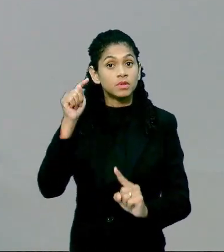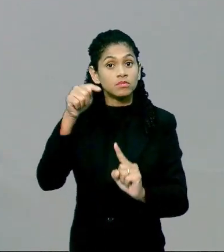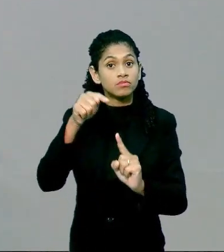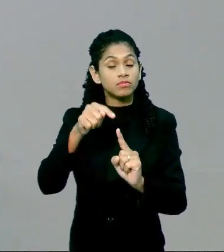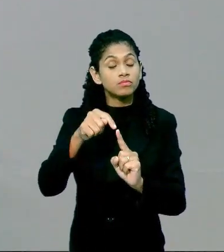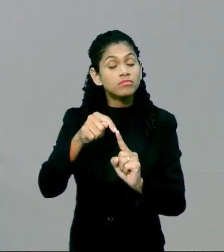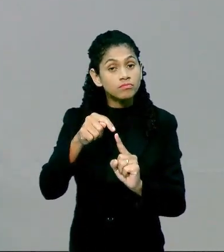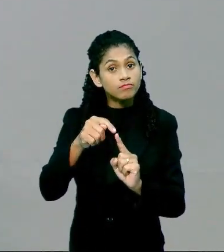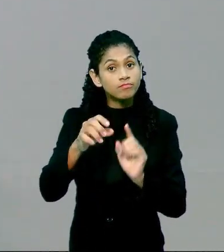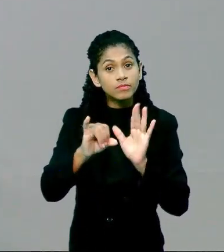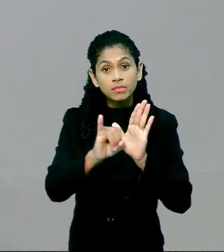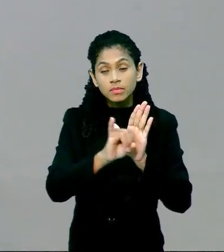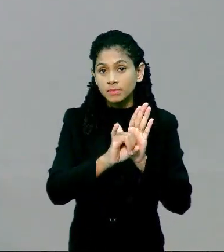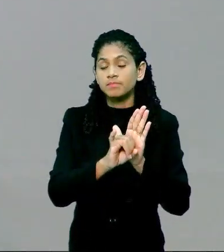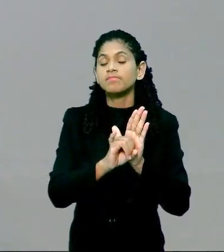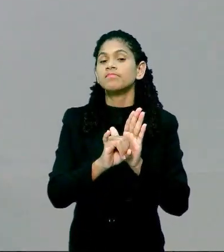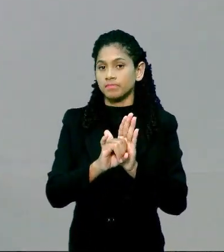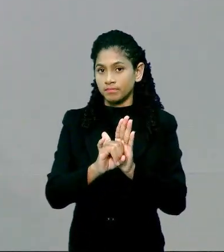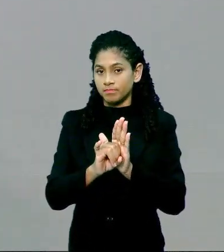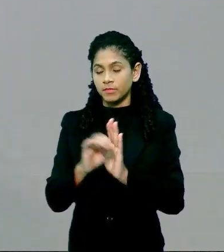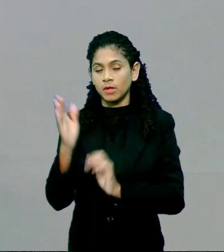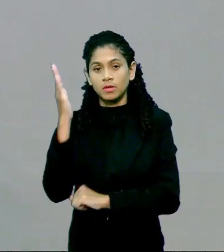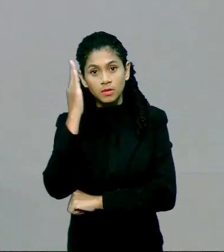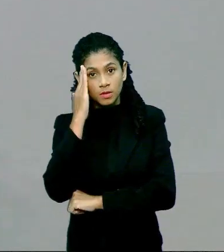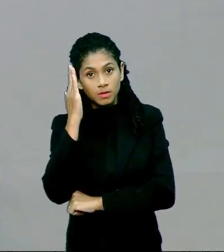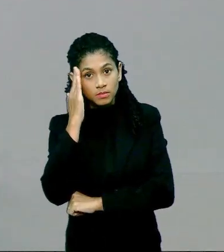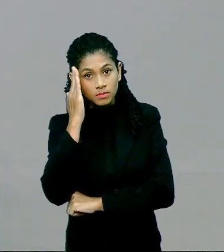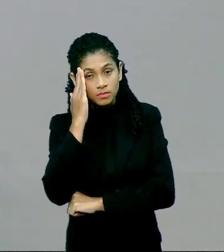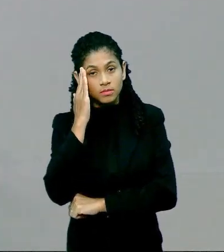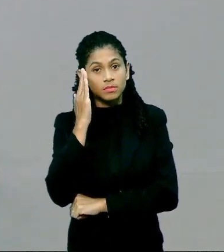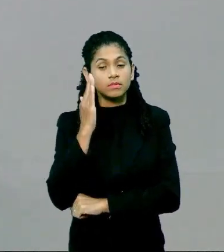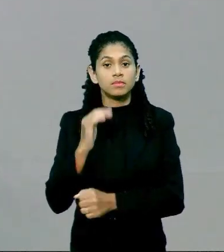de identificar determinado saber, de determinar